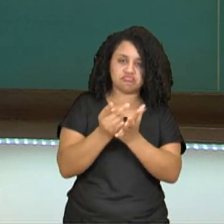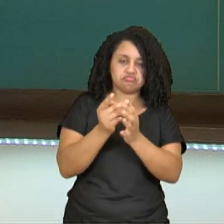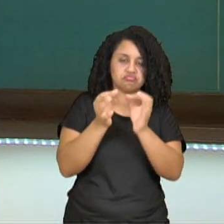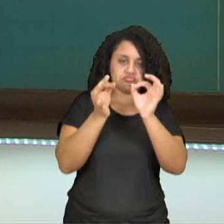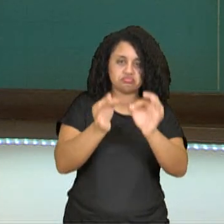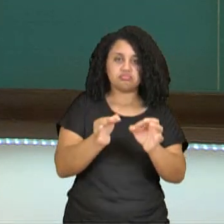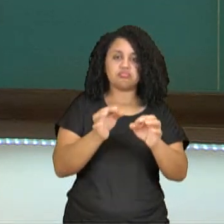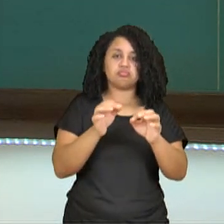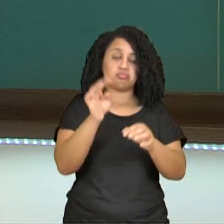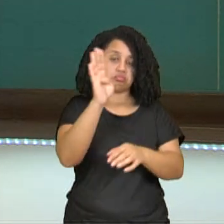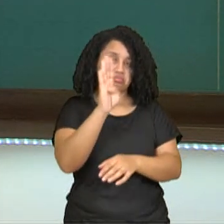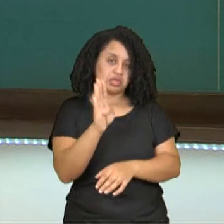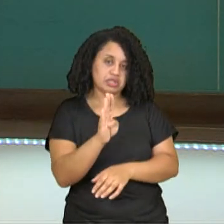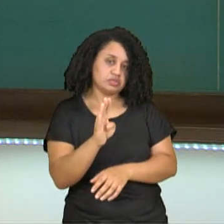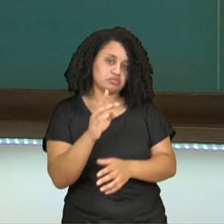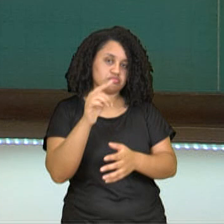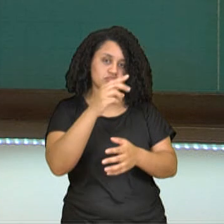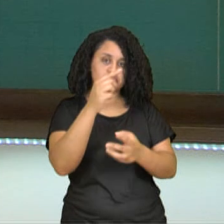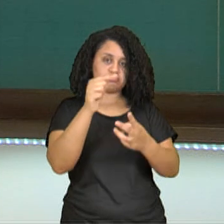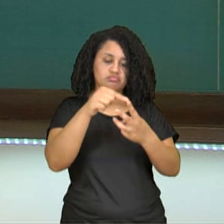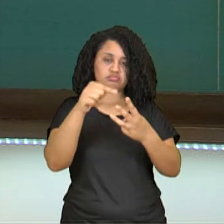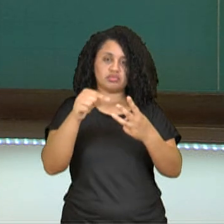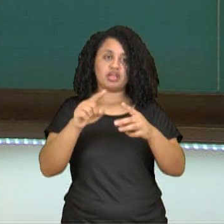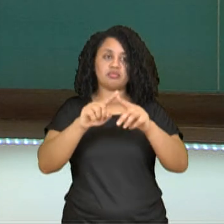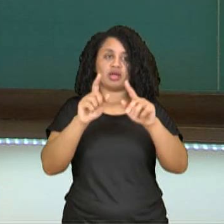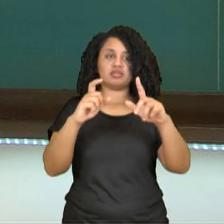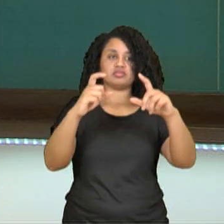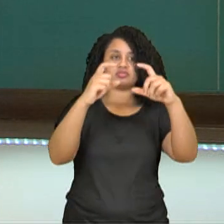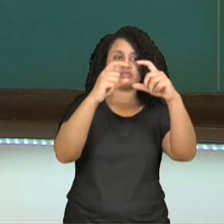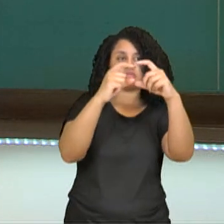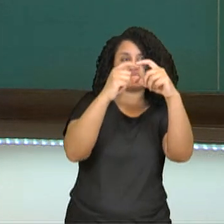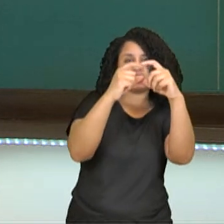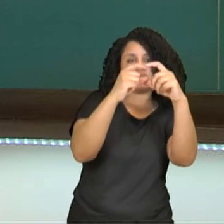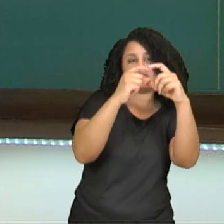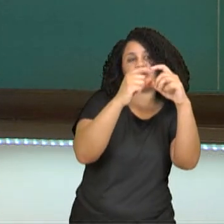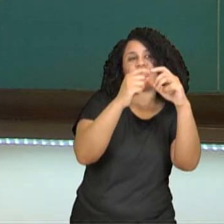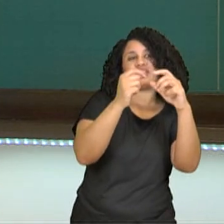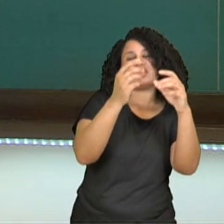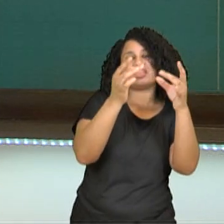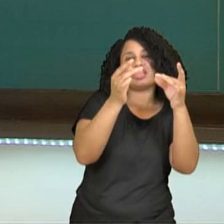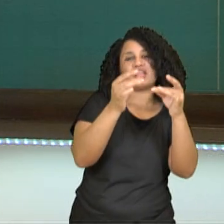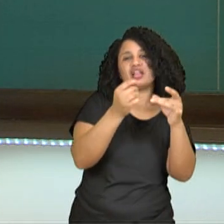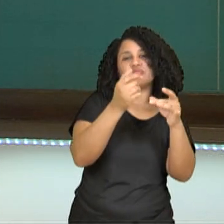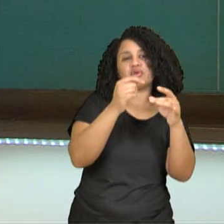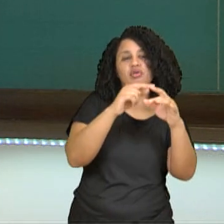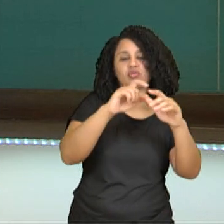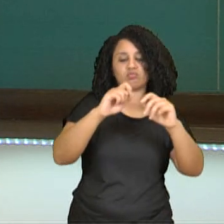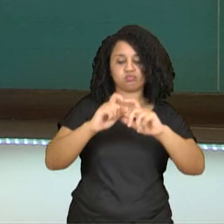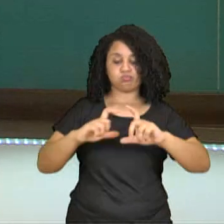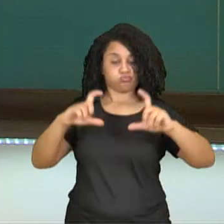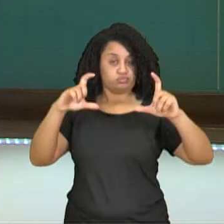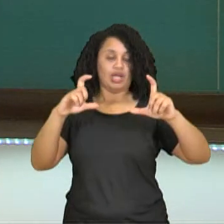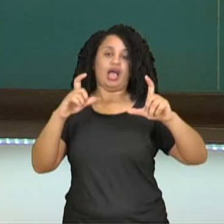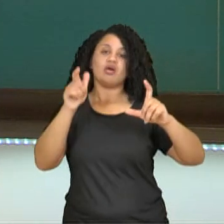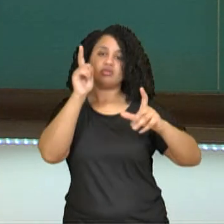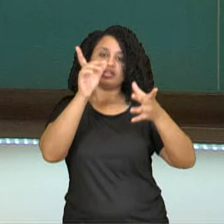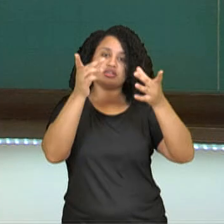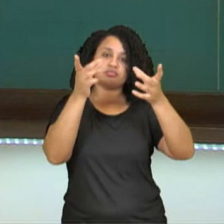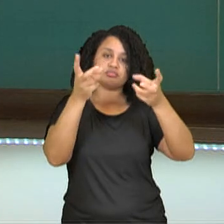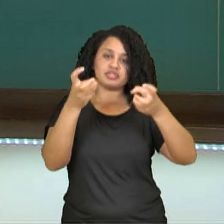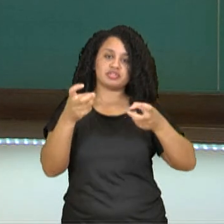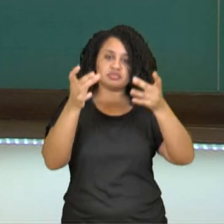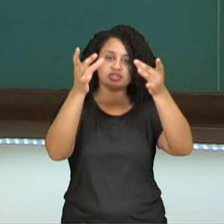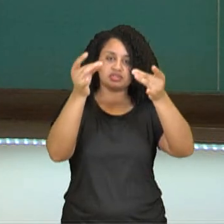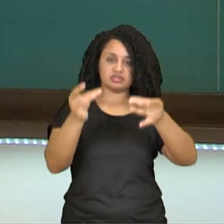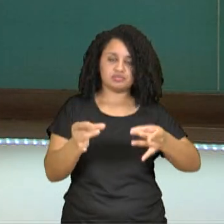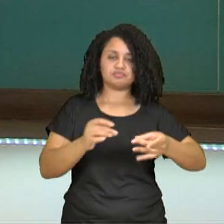do mesmo país, porém aqui com uma riqueza de detalhes menor, aqui com uma riqueza de detalhes